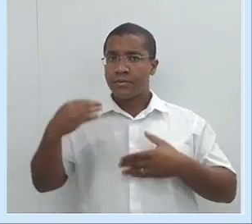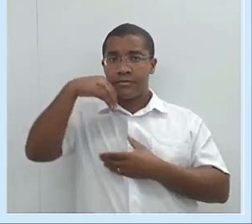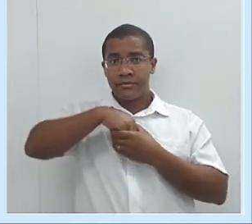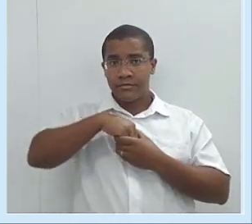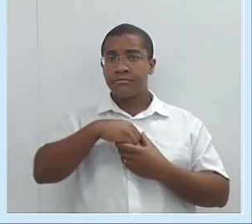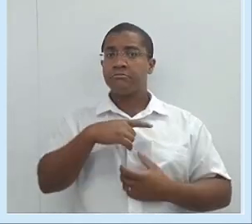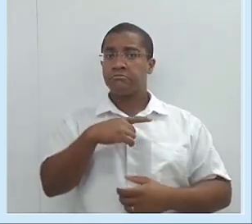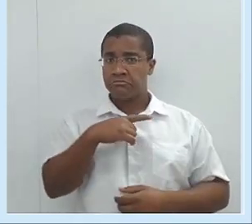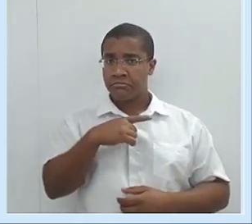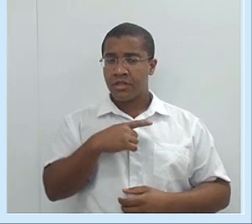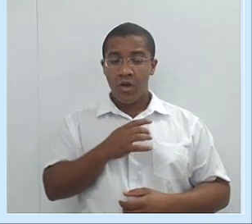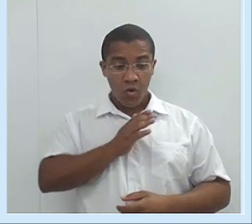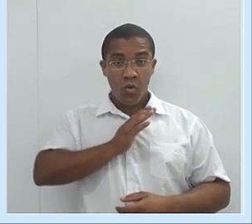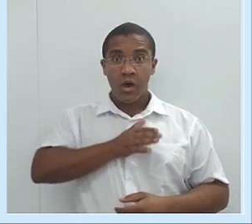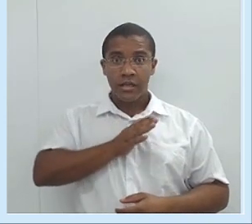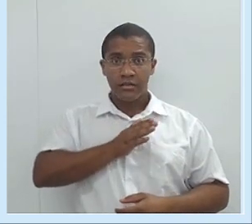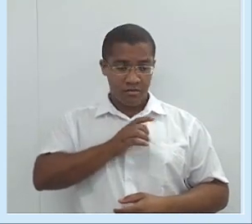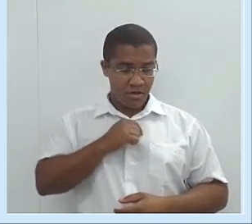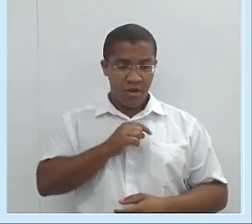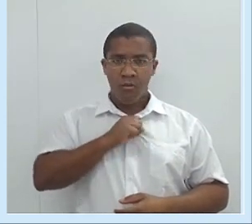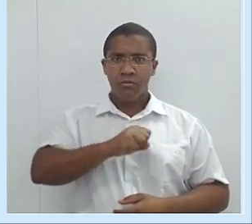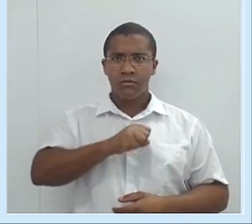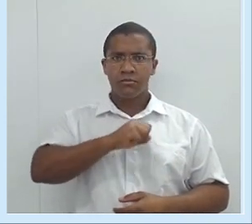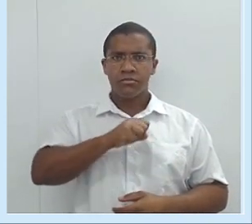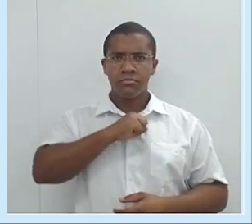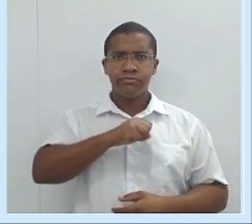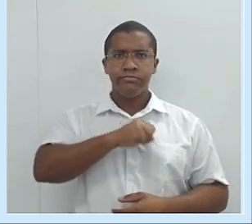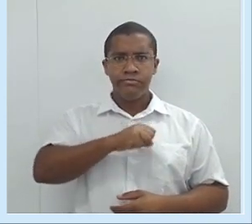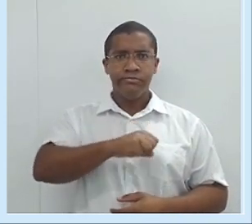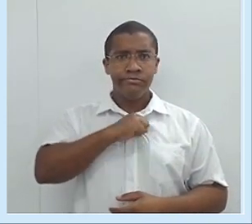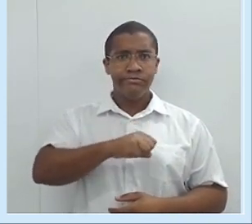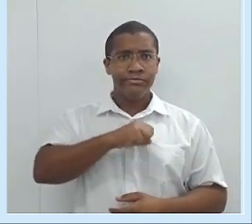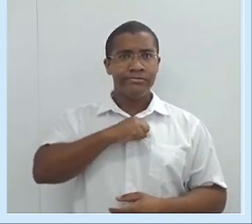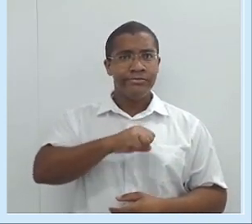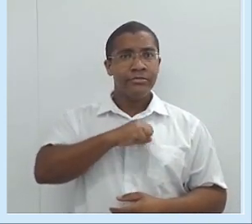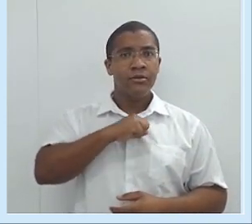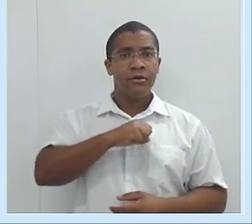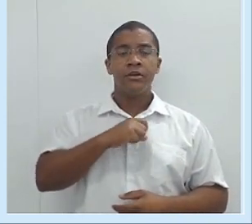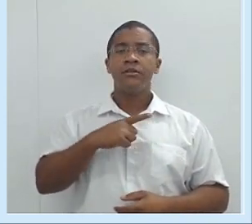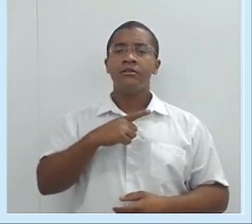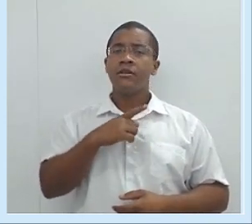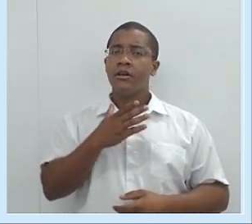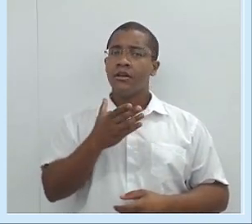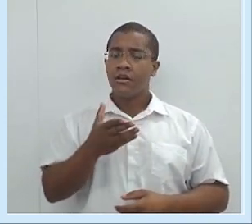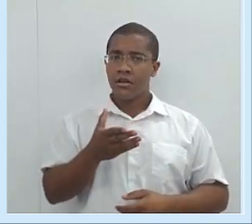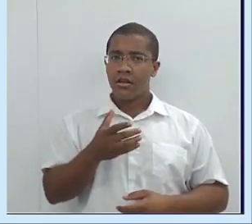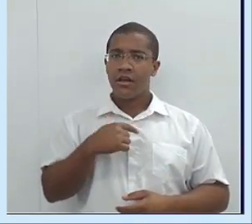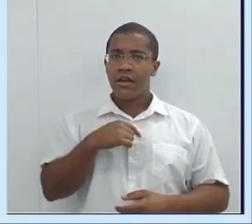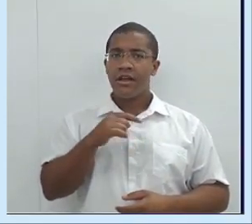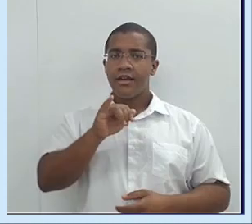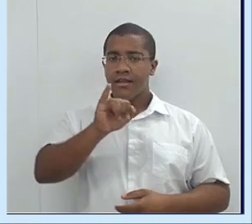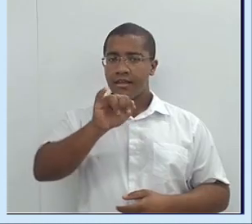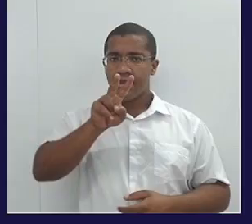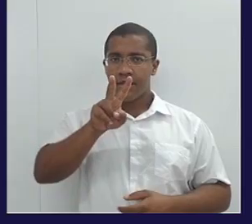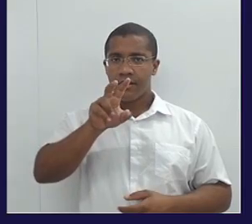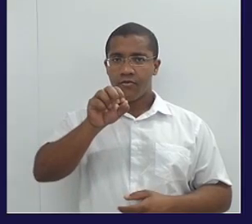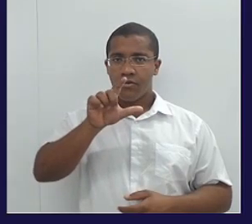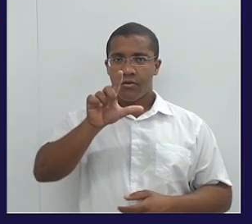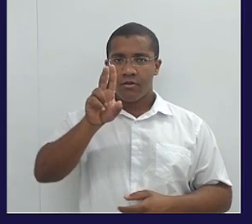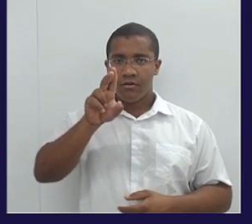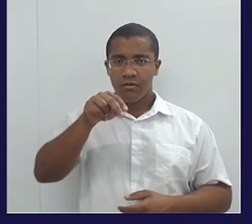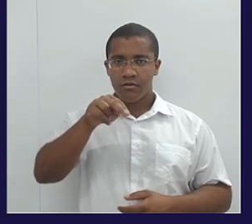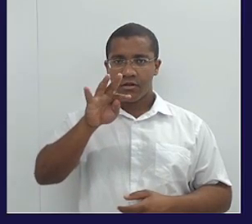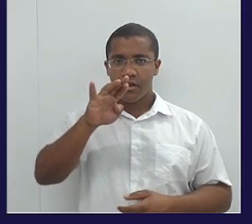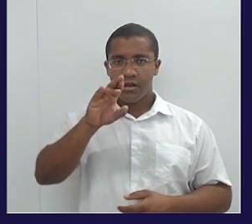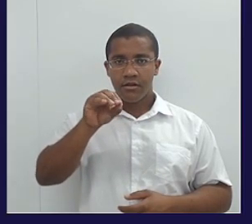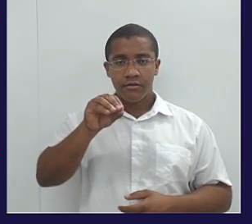dentro do nosso corpo e o coração ele vai estar ali, bombeando, fazendo esse movimento involuntário. Quando se